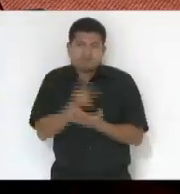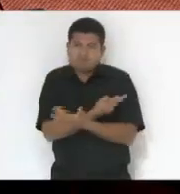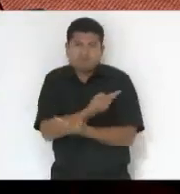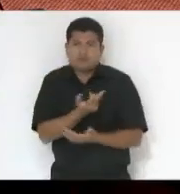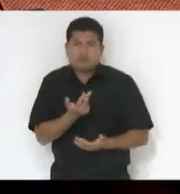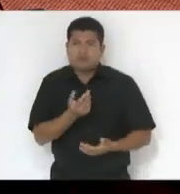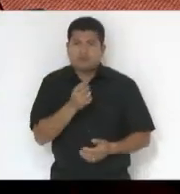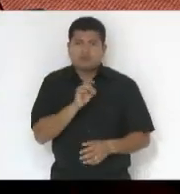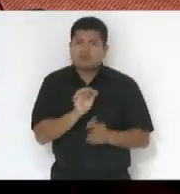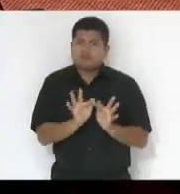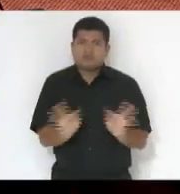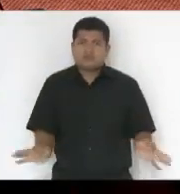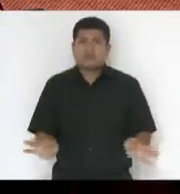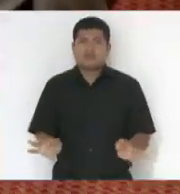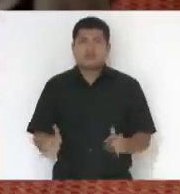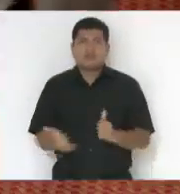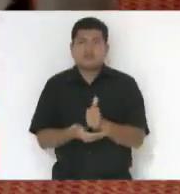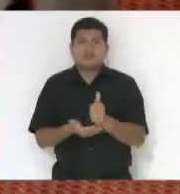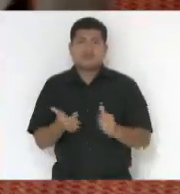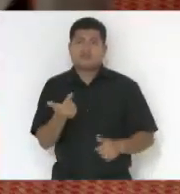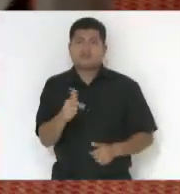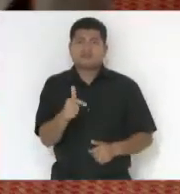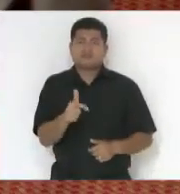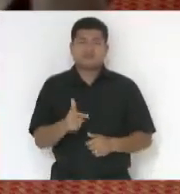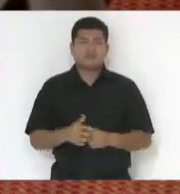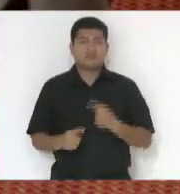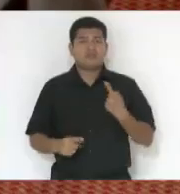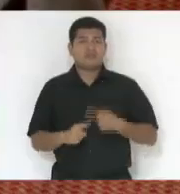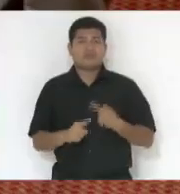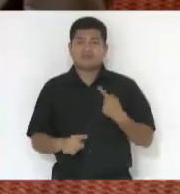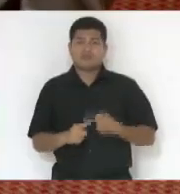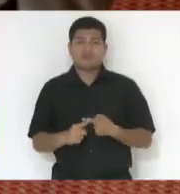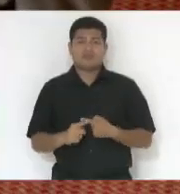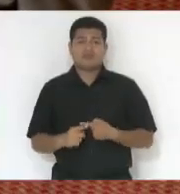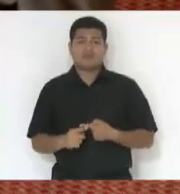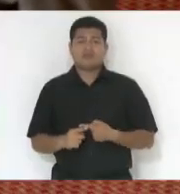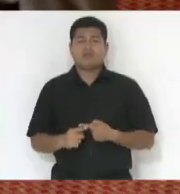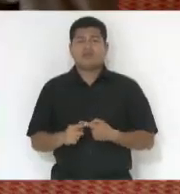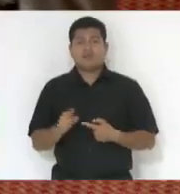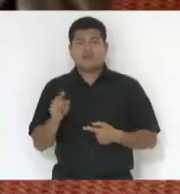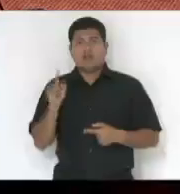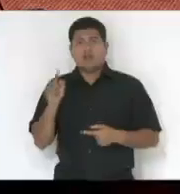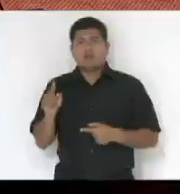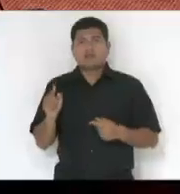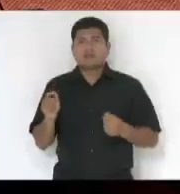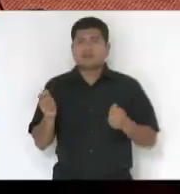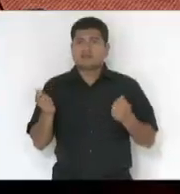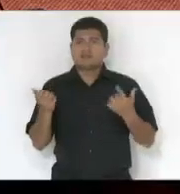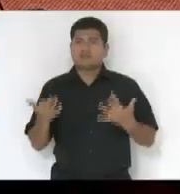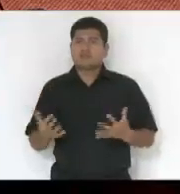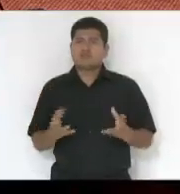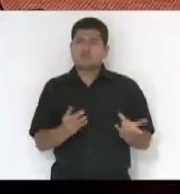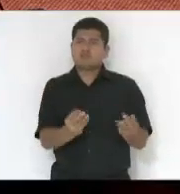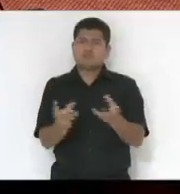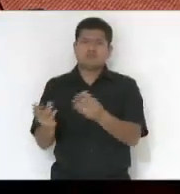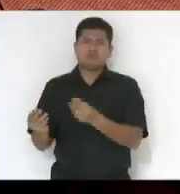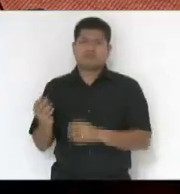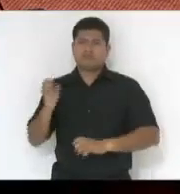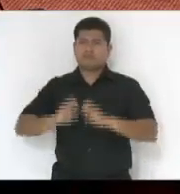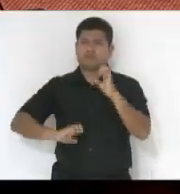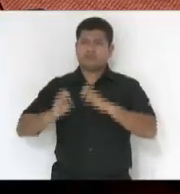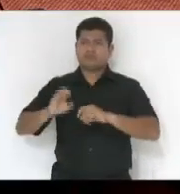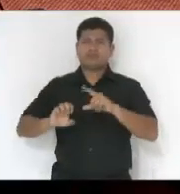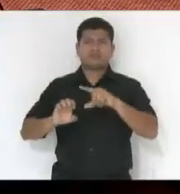isso, sem embasamento, porque isso coloca muitos e muitos empresários, inclusive, numa